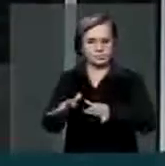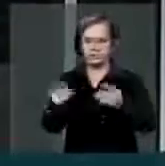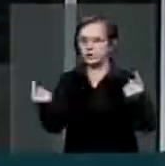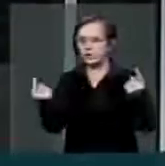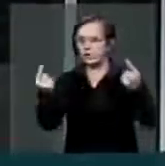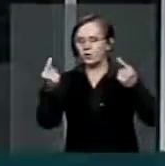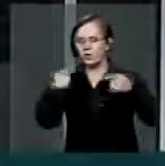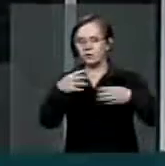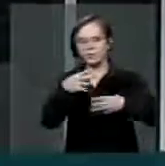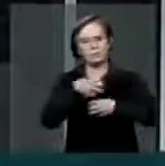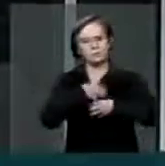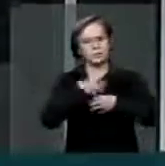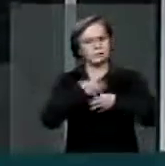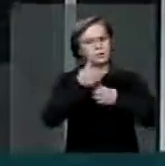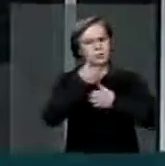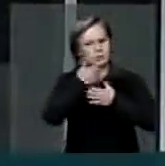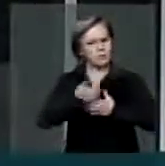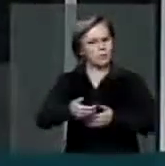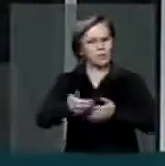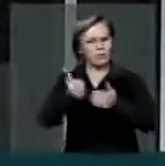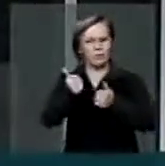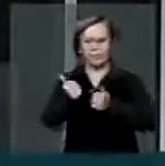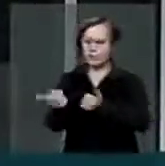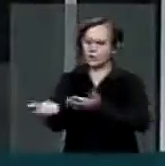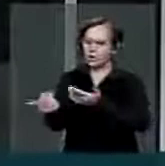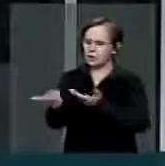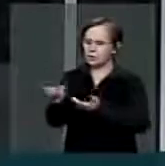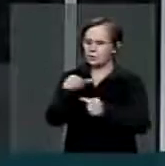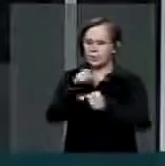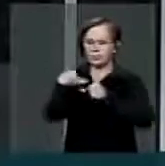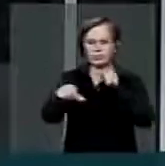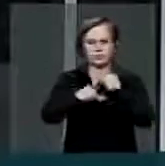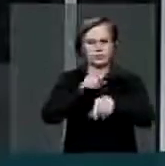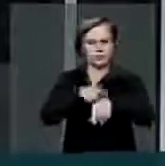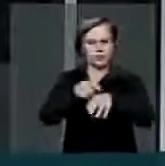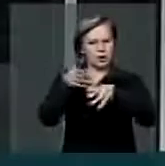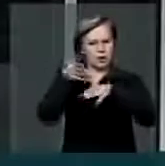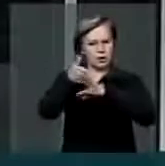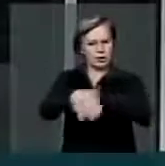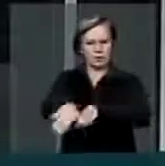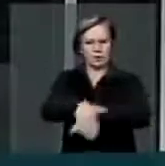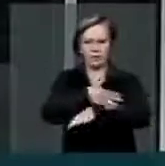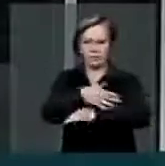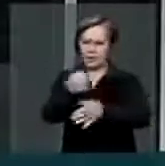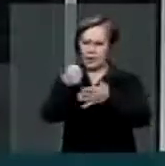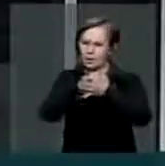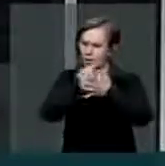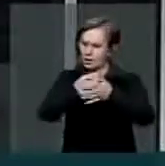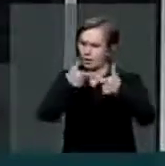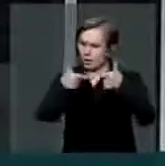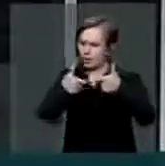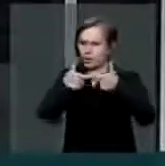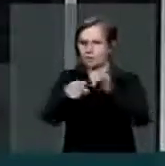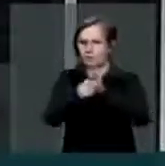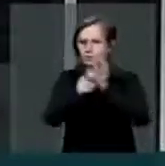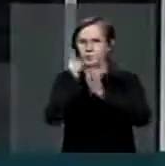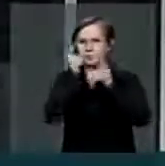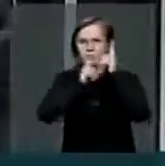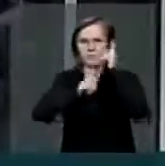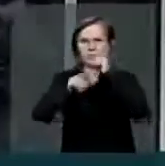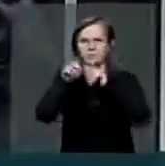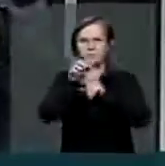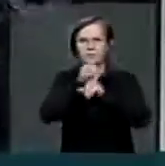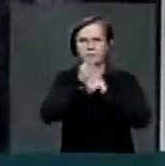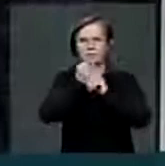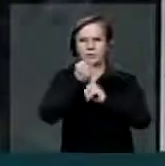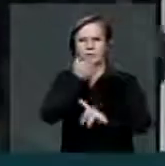sentimento positivo, transformador da juventude quando vai na rua lutar por uma sociedade melhor. Mas, em tese,